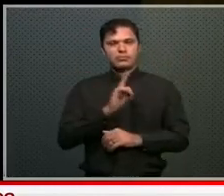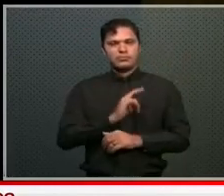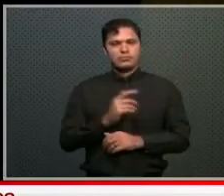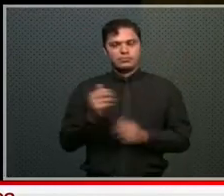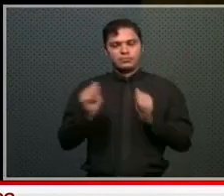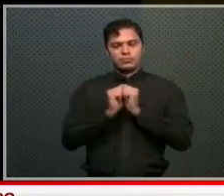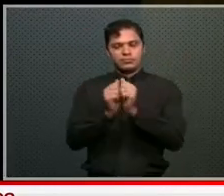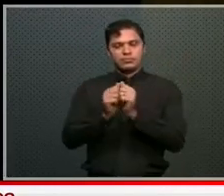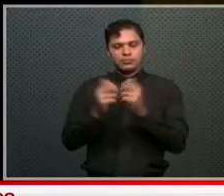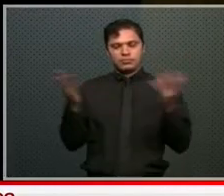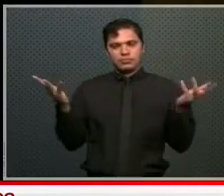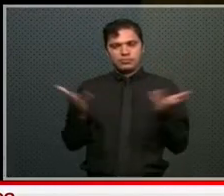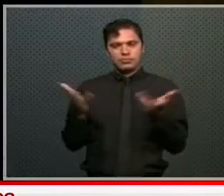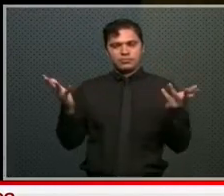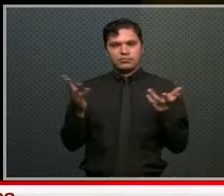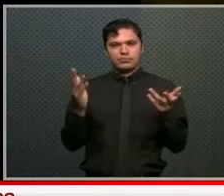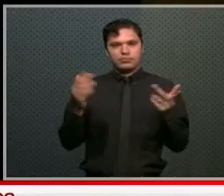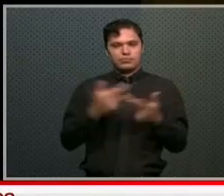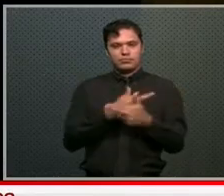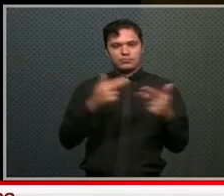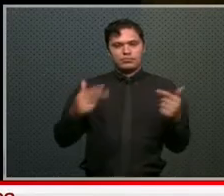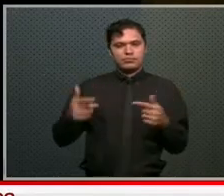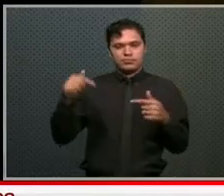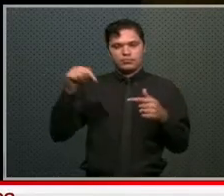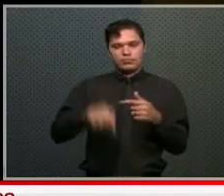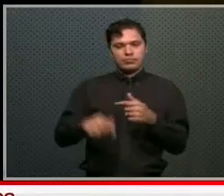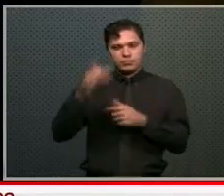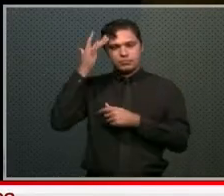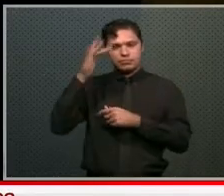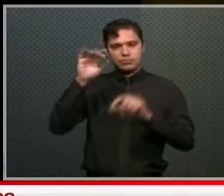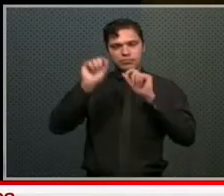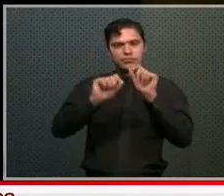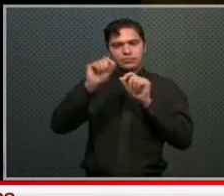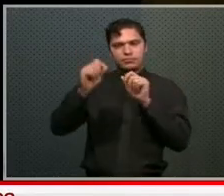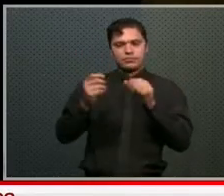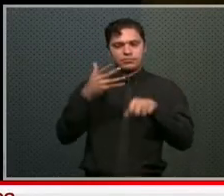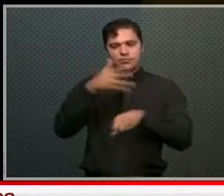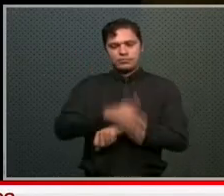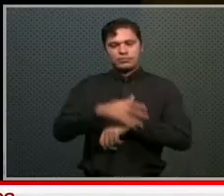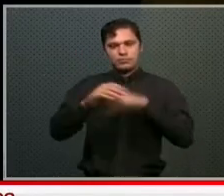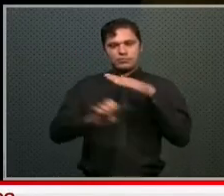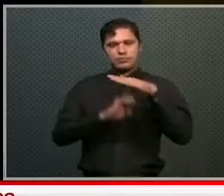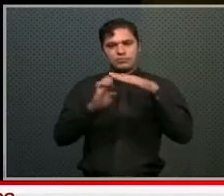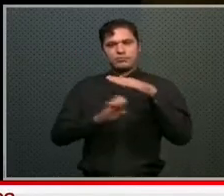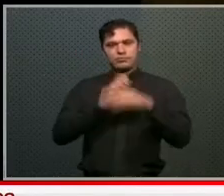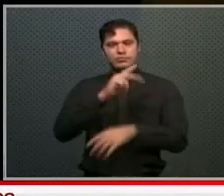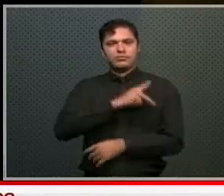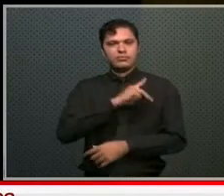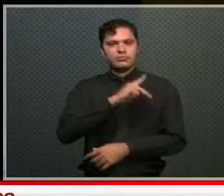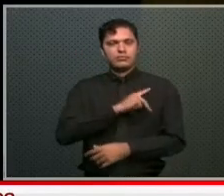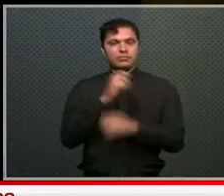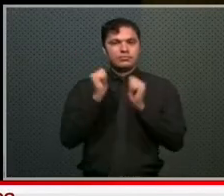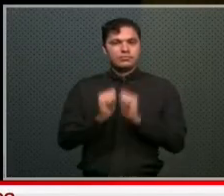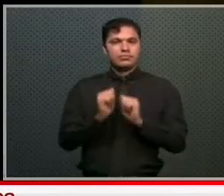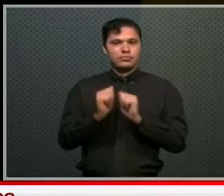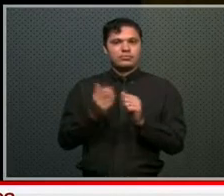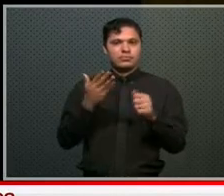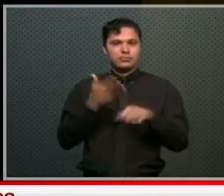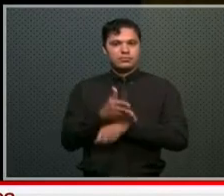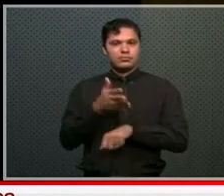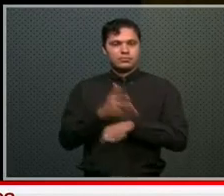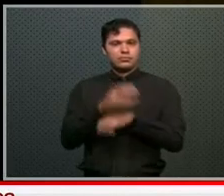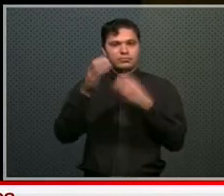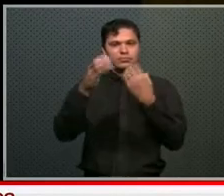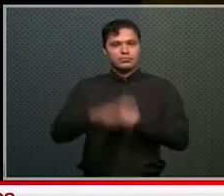momento muitos aqui não sabe para você entrar você em uma empresa pública você precisa passar em um concurso